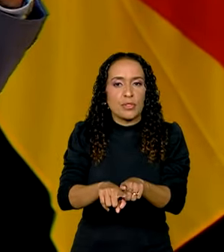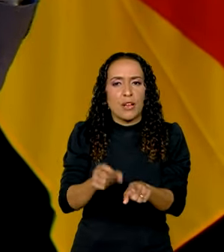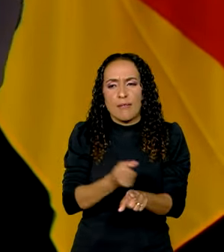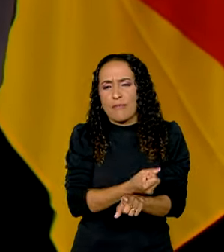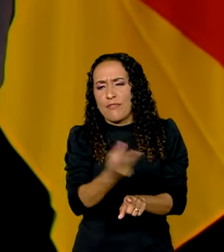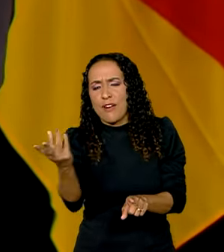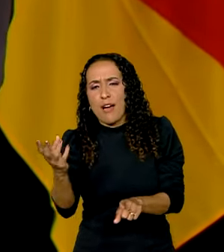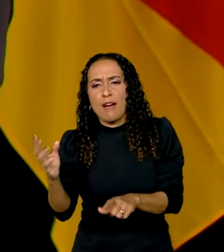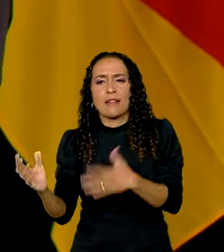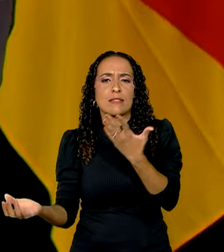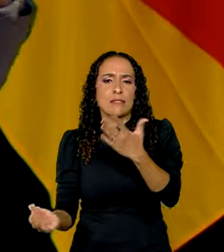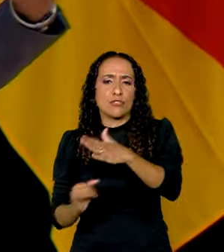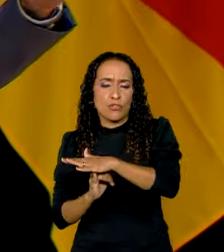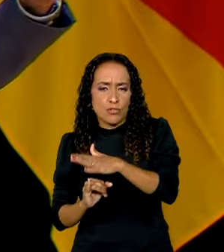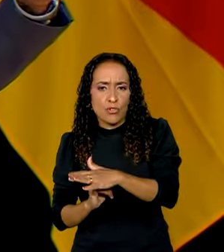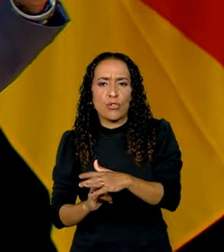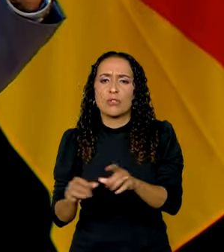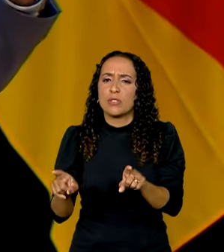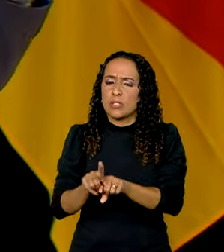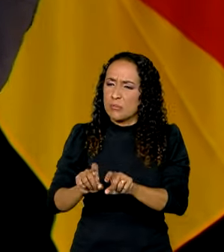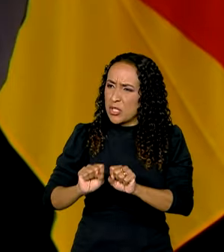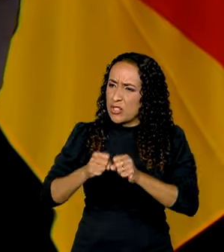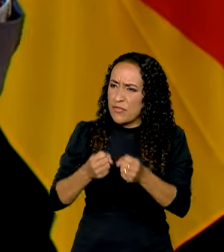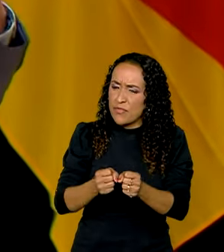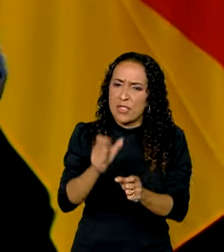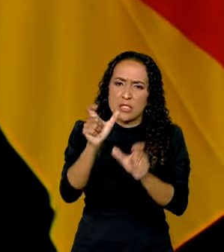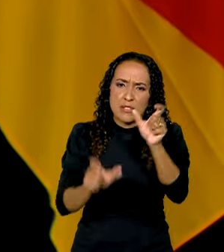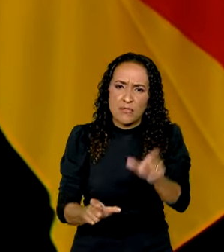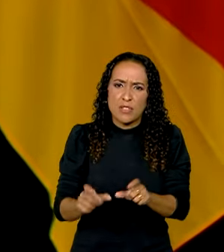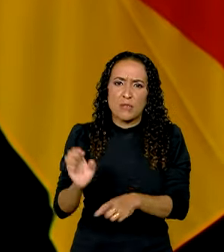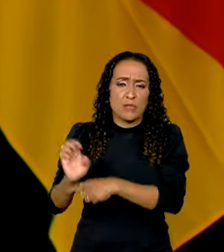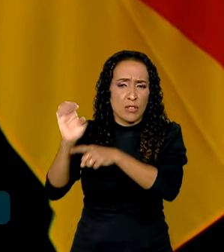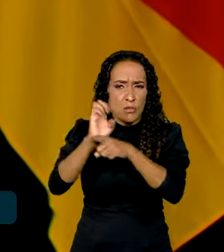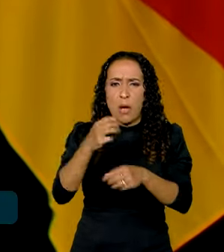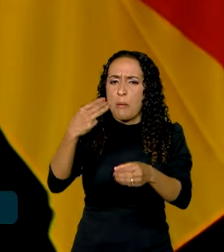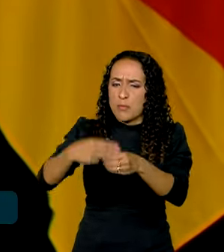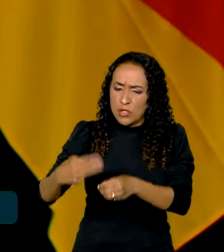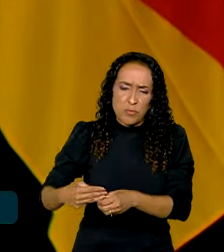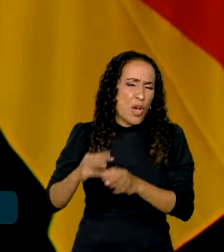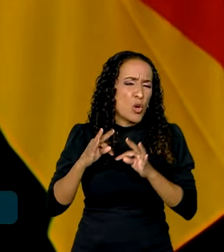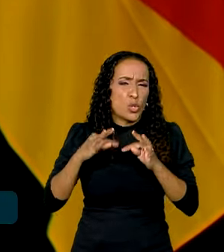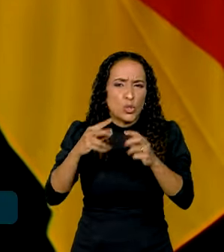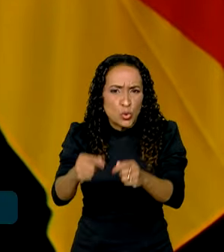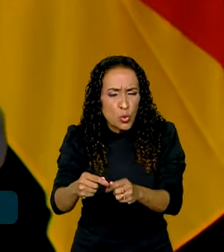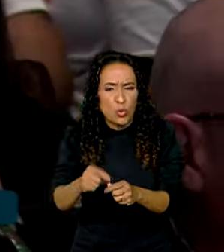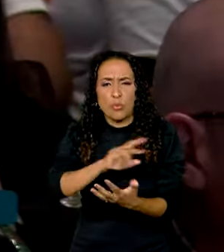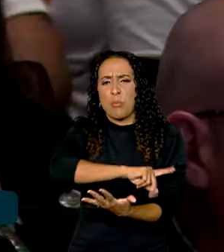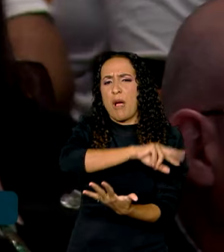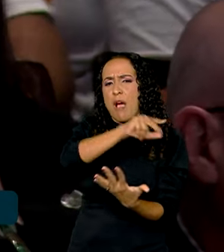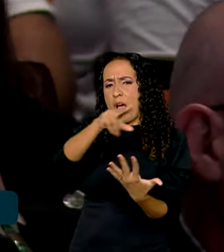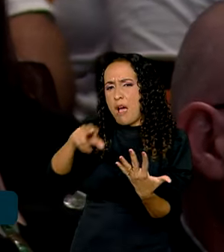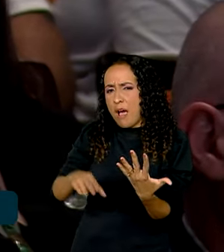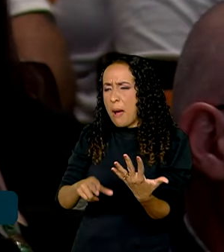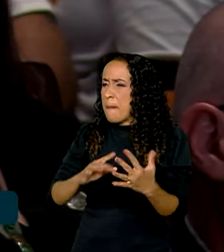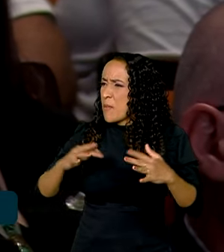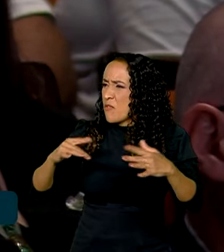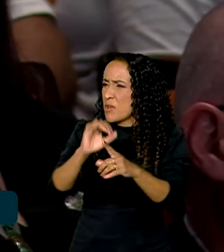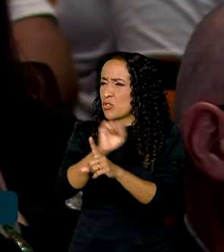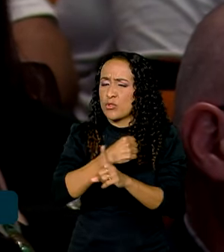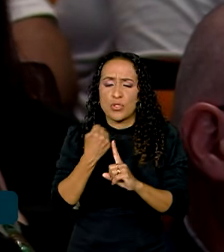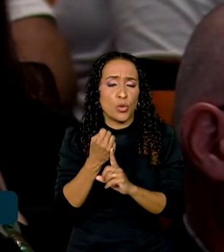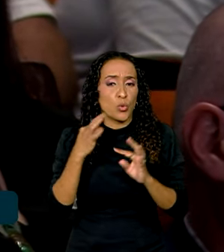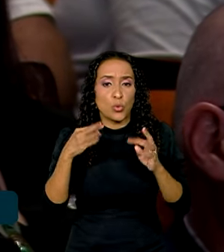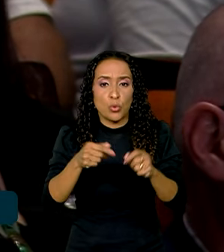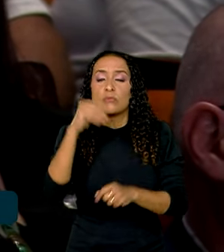dezenas de entidades, com todas as defesas civis estaduais, muitas municipais, entidades mais diversas, movimentos sociais,